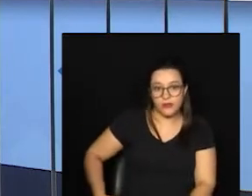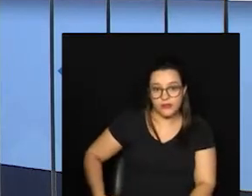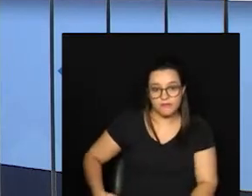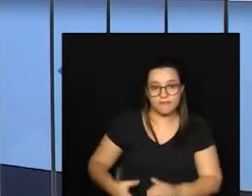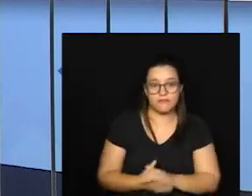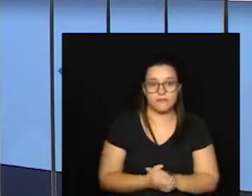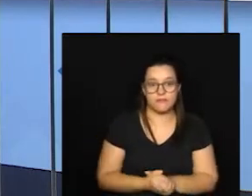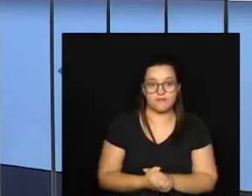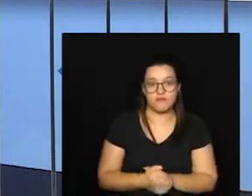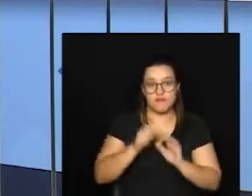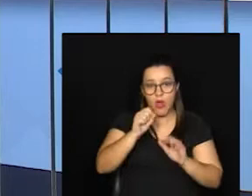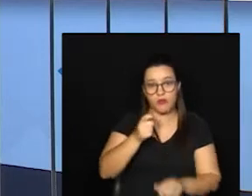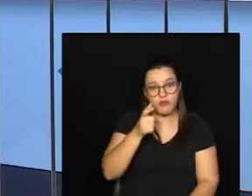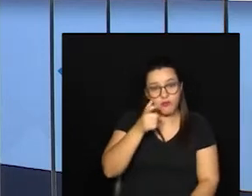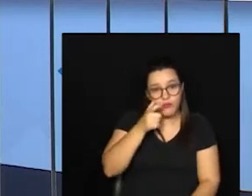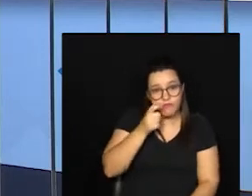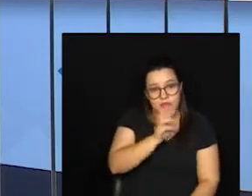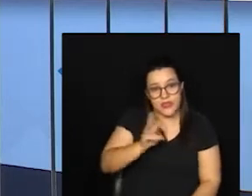site